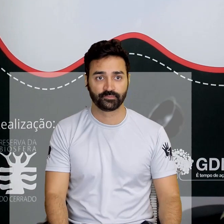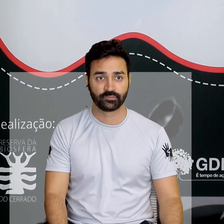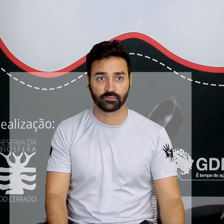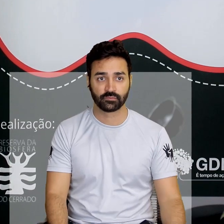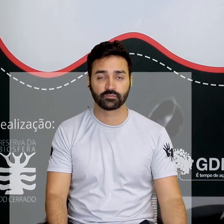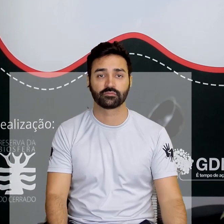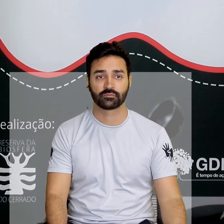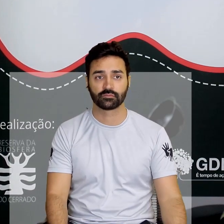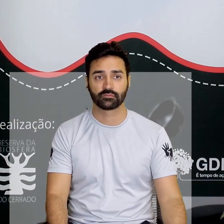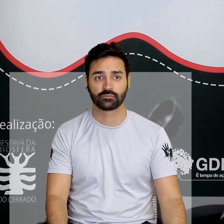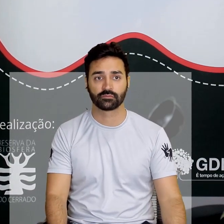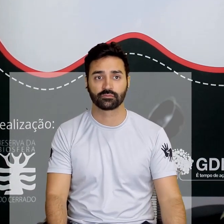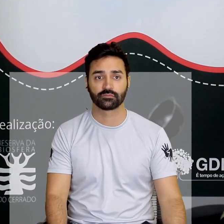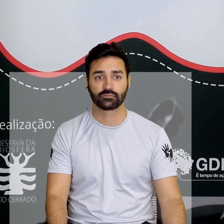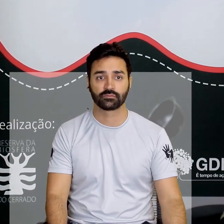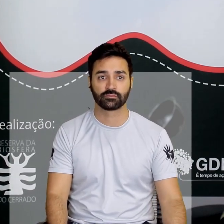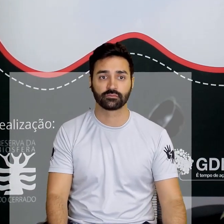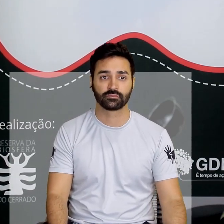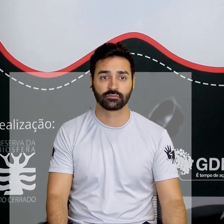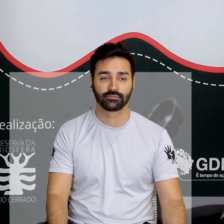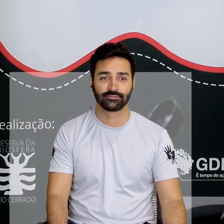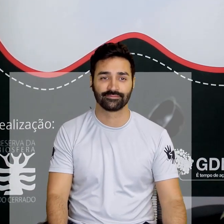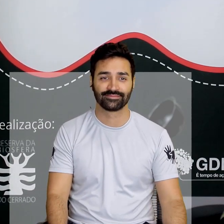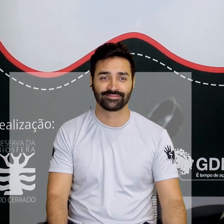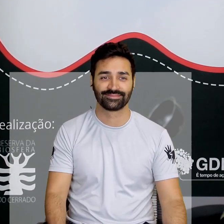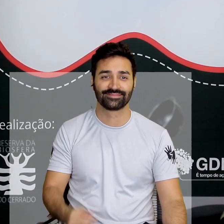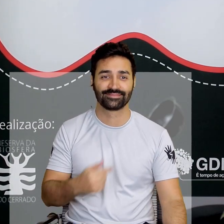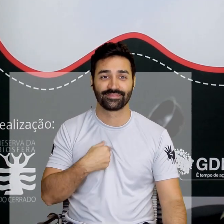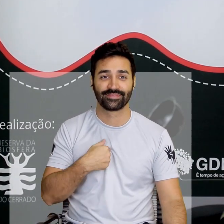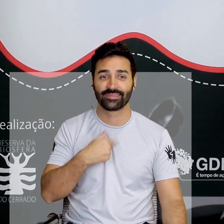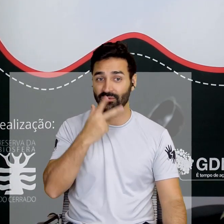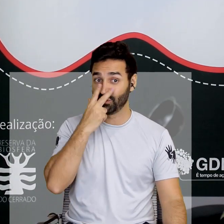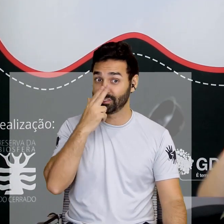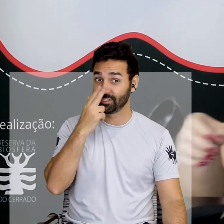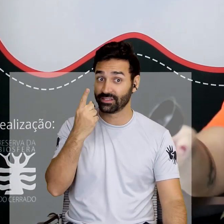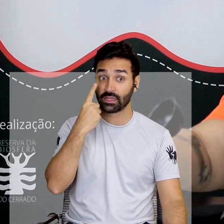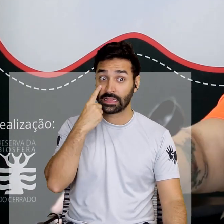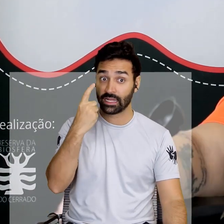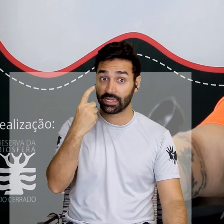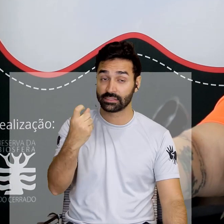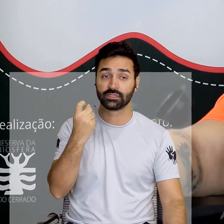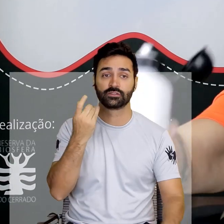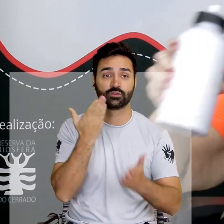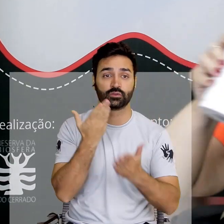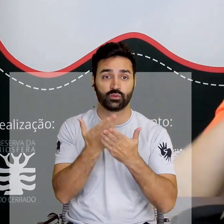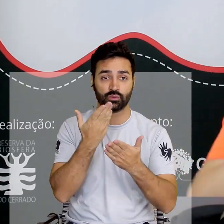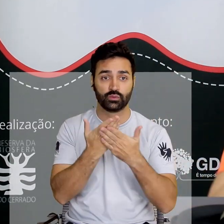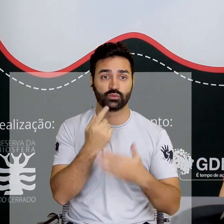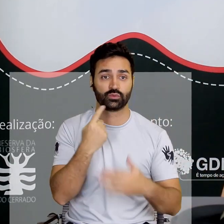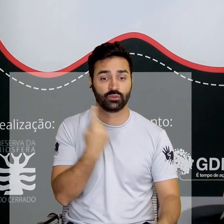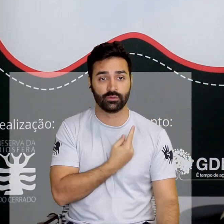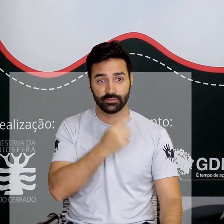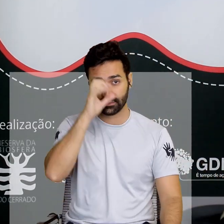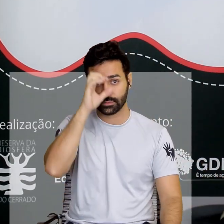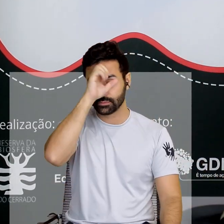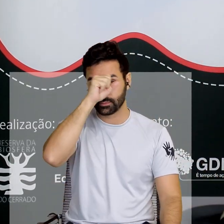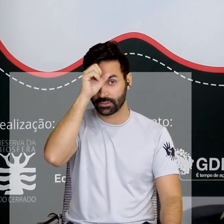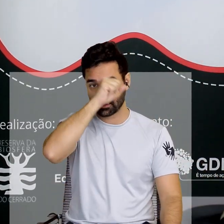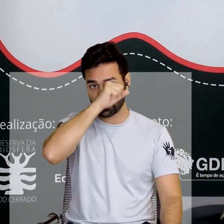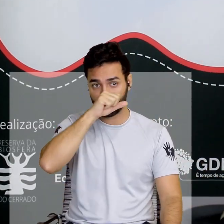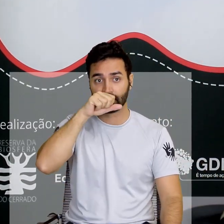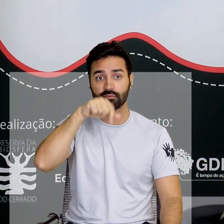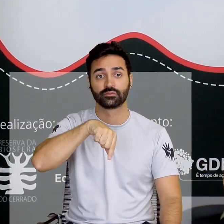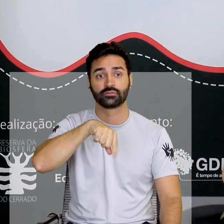Agora sim, eu achei interessante o estudo que nós aprendemos essa